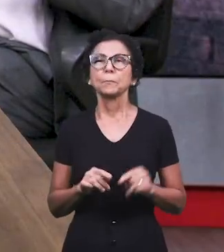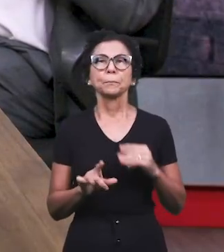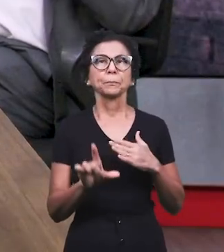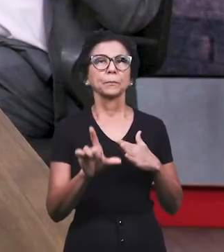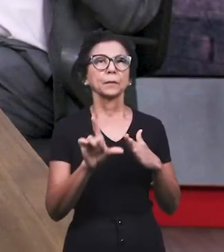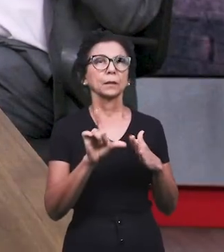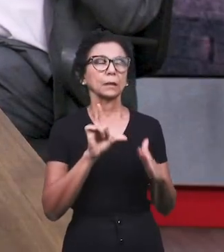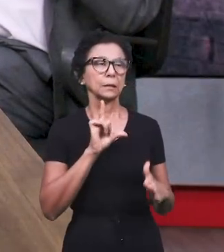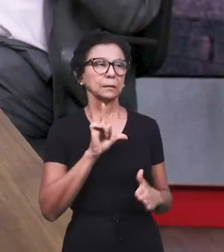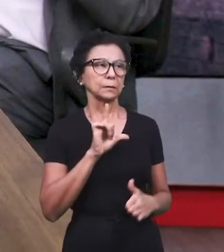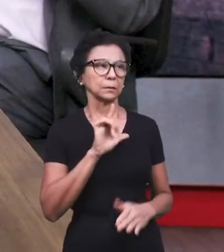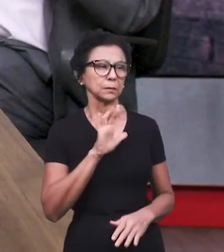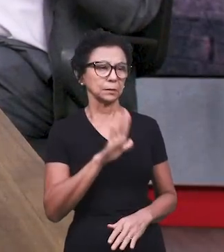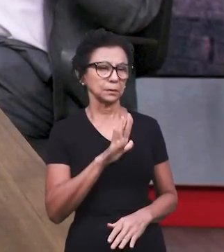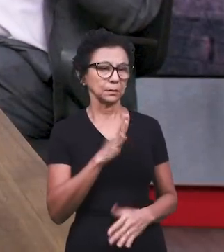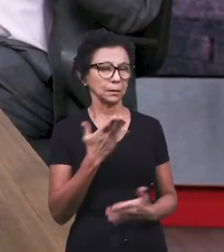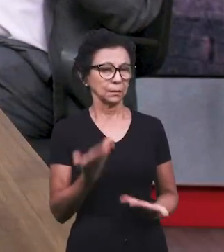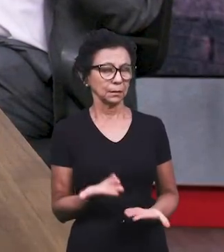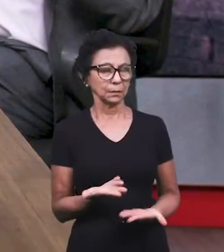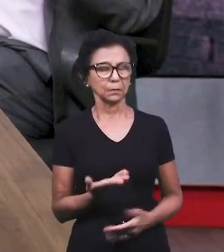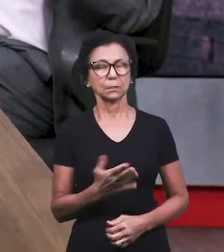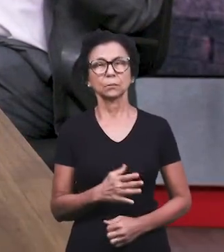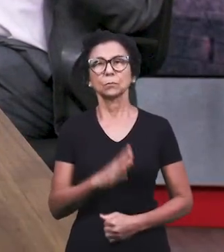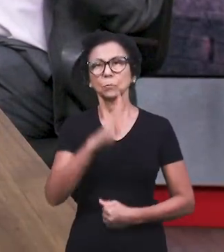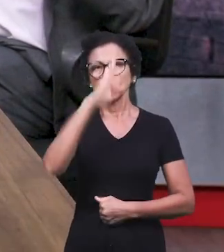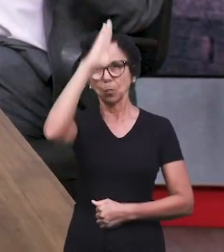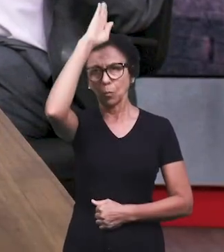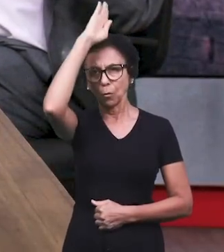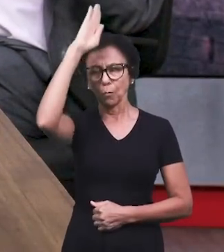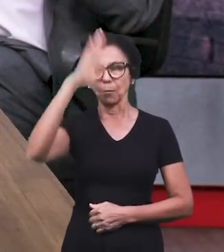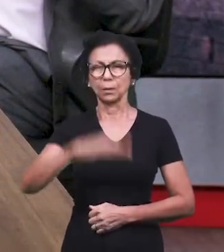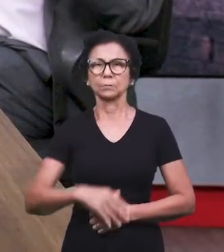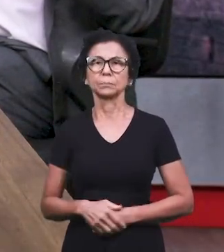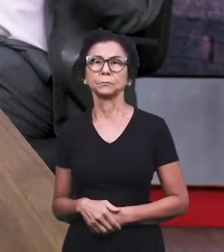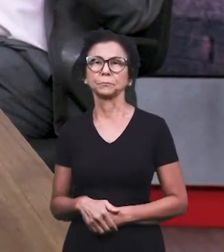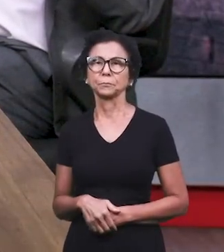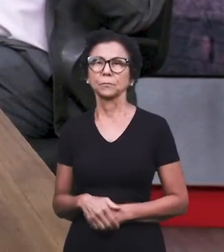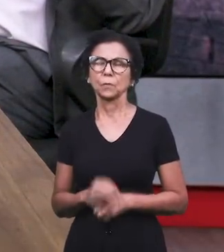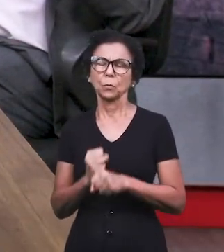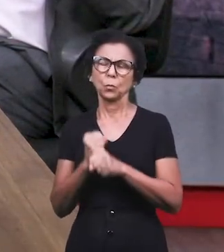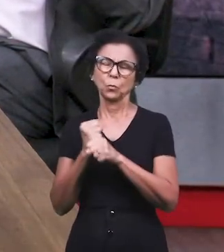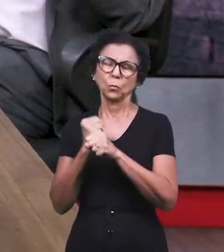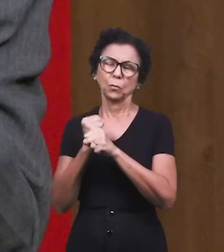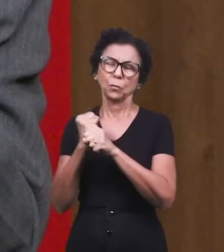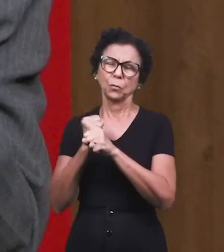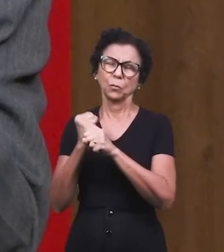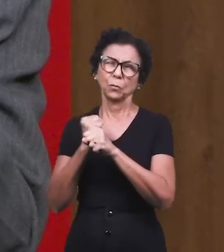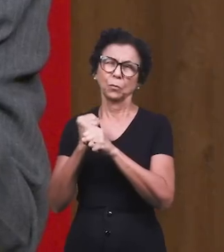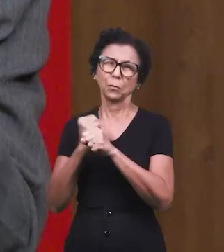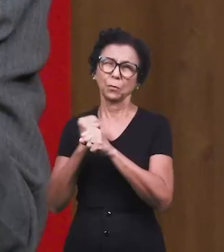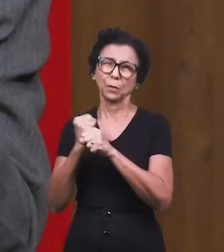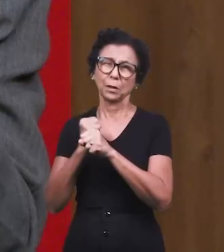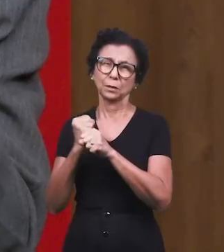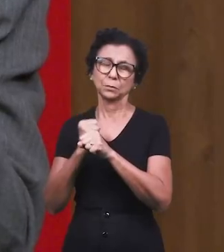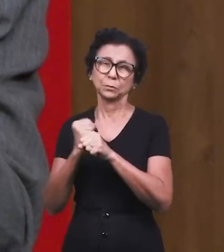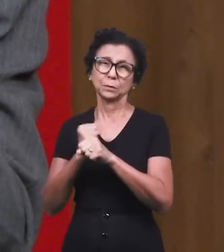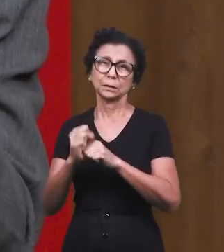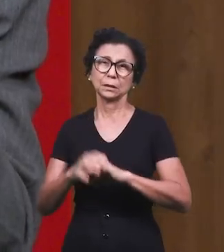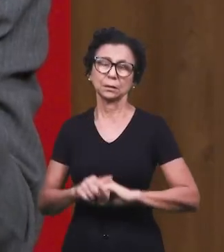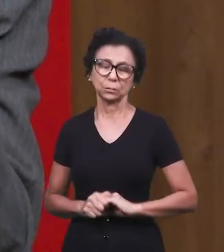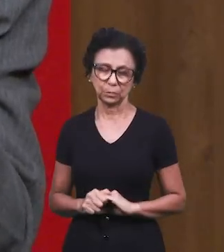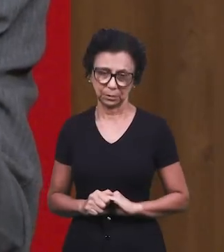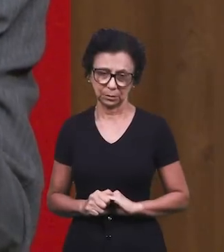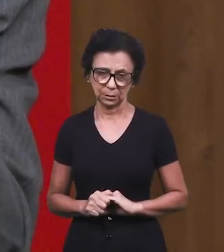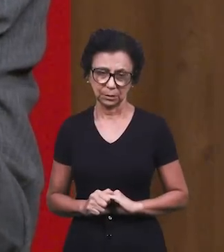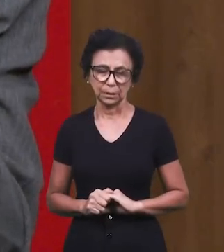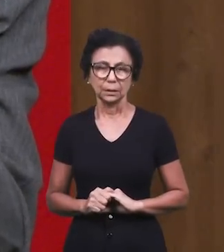aí, porque como o Império Romano durou muito tempo, isso vai ser projetado anos à frente. E nós